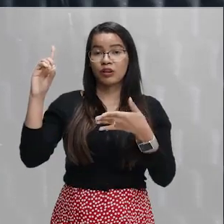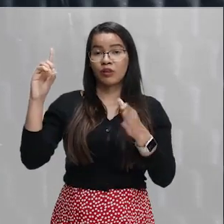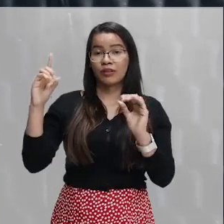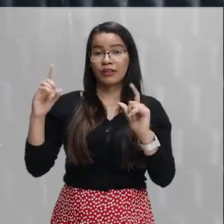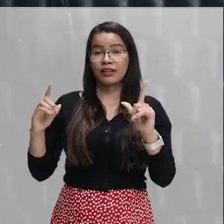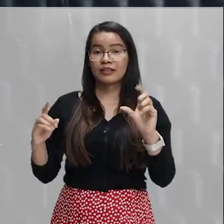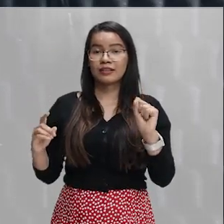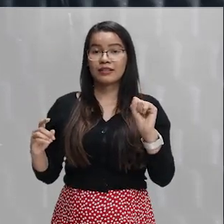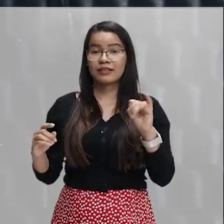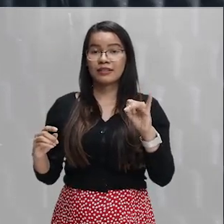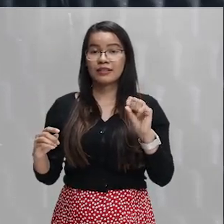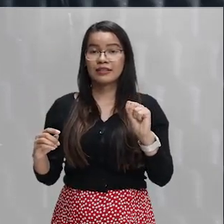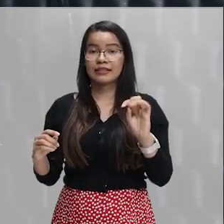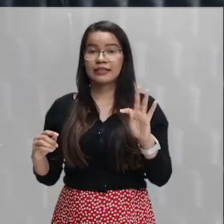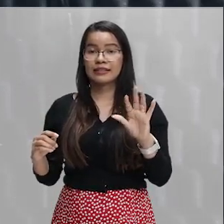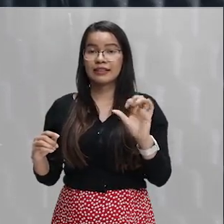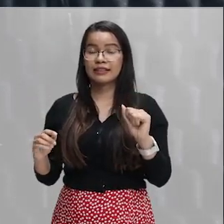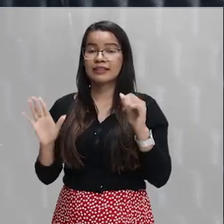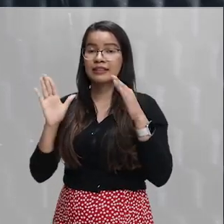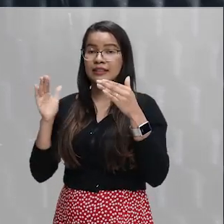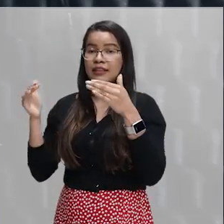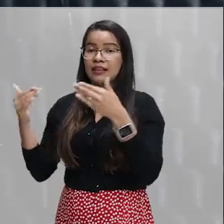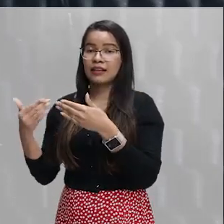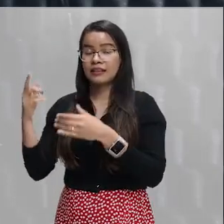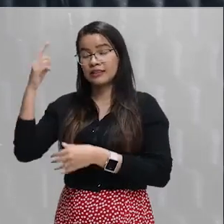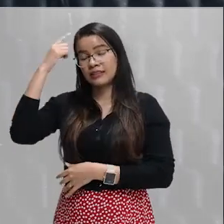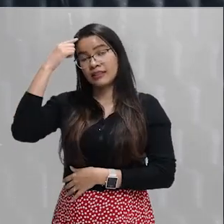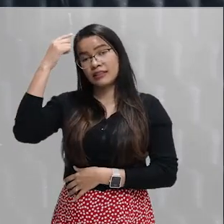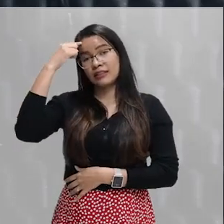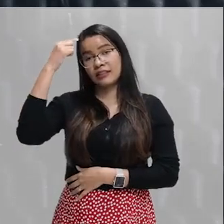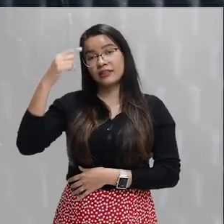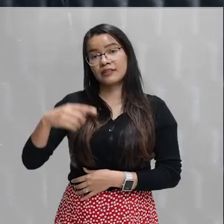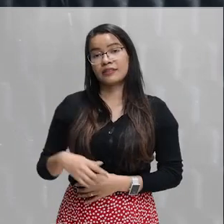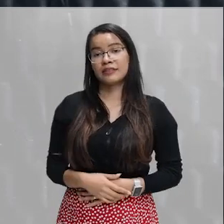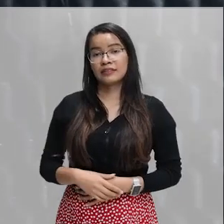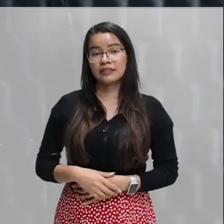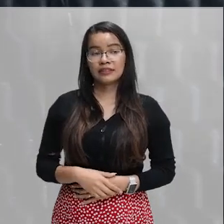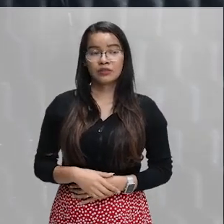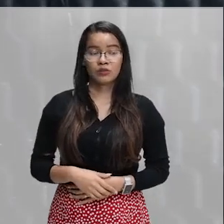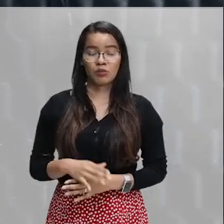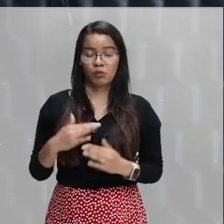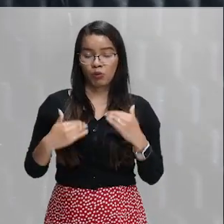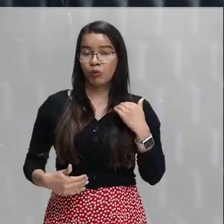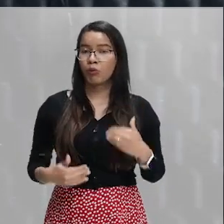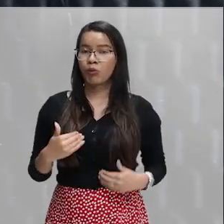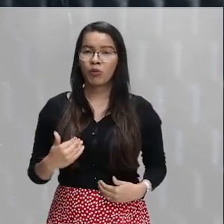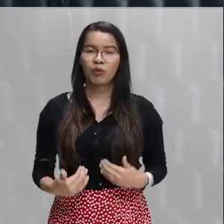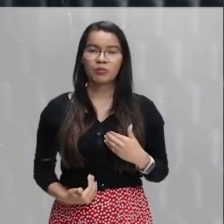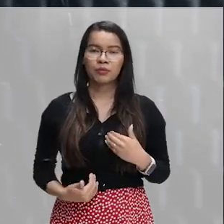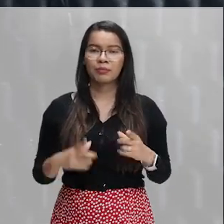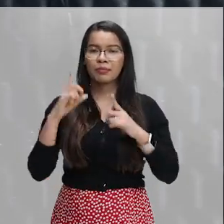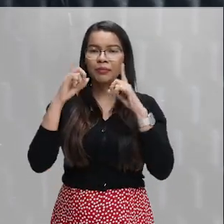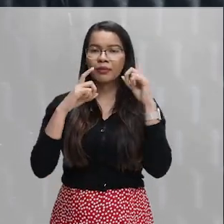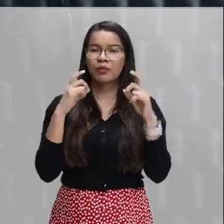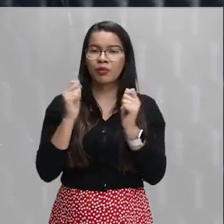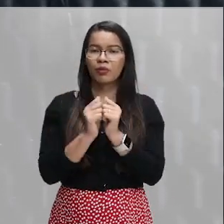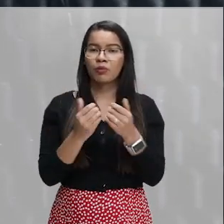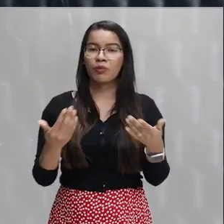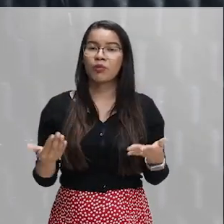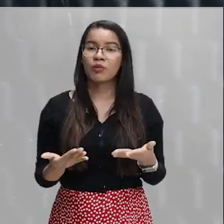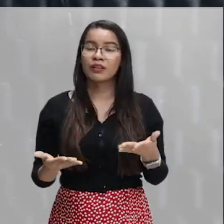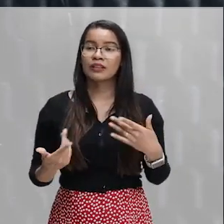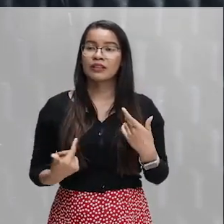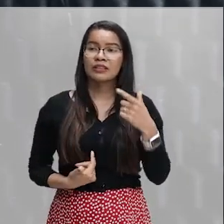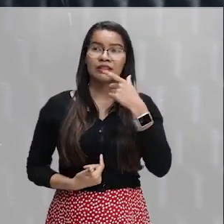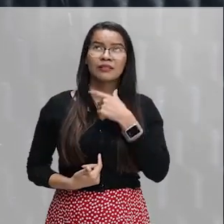classicista se volta para os ideais carnais, a preocupação com o hoje. Gente, será que eu estou